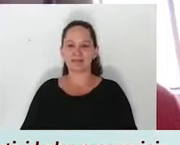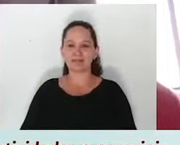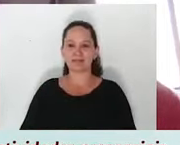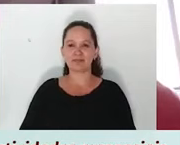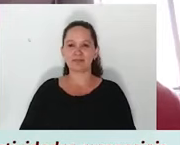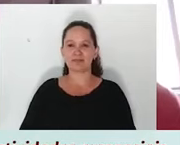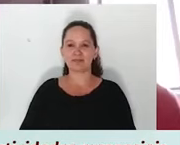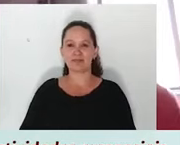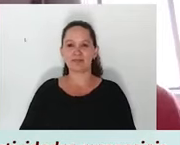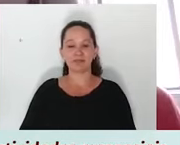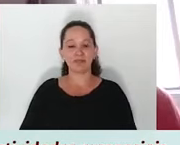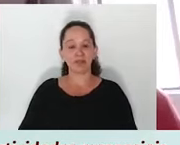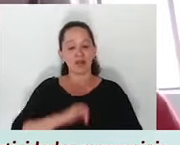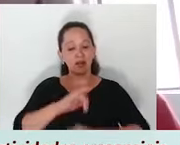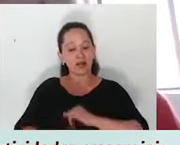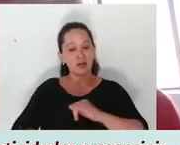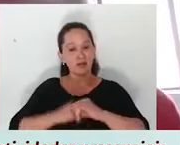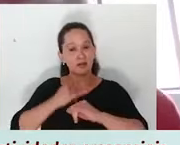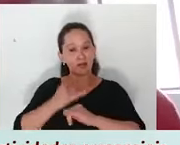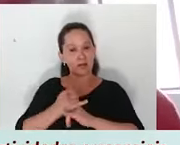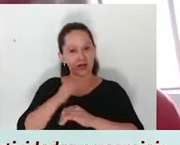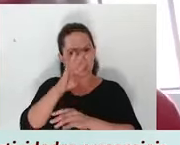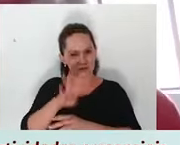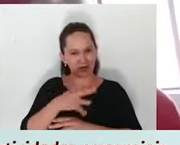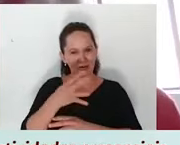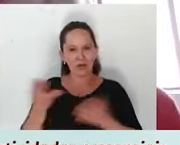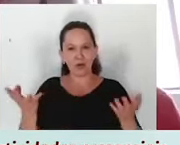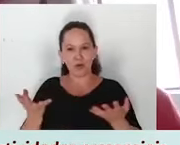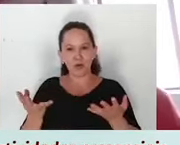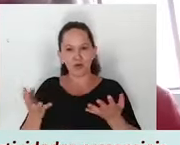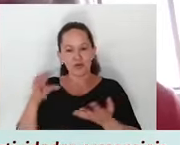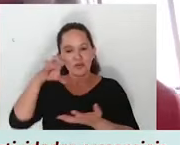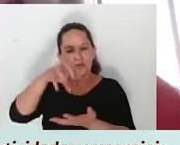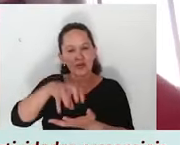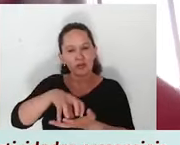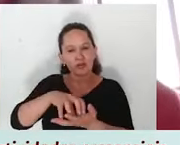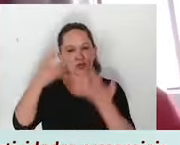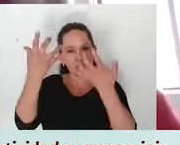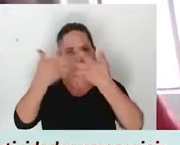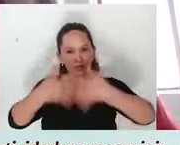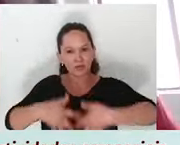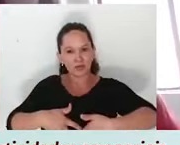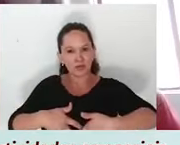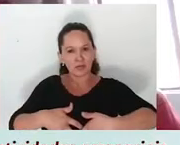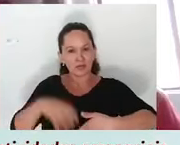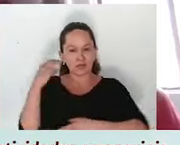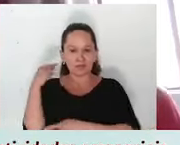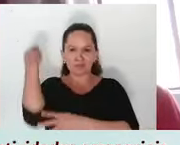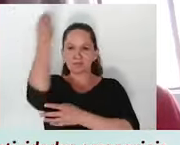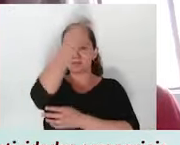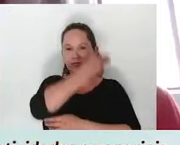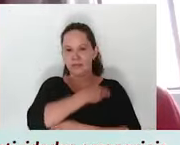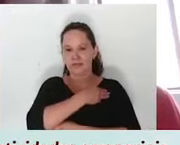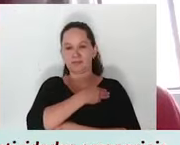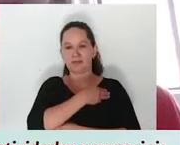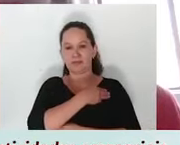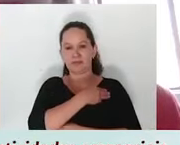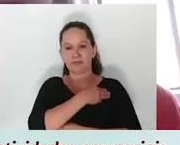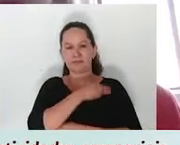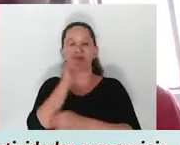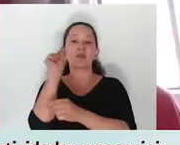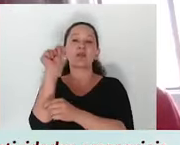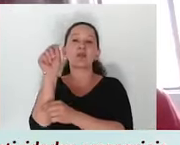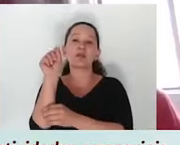em rede, né? Hoje nós estamos aqui com as regionais do Gama, Santa Maria,